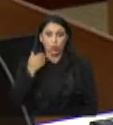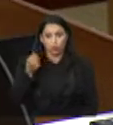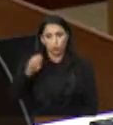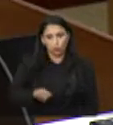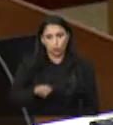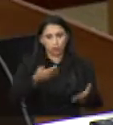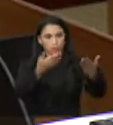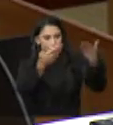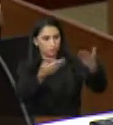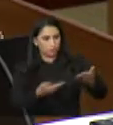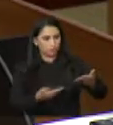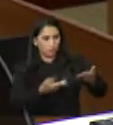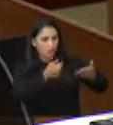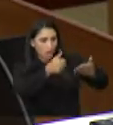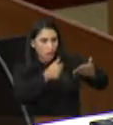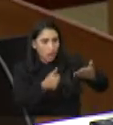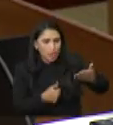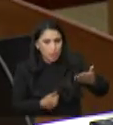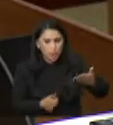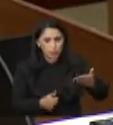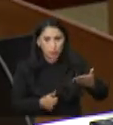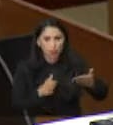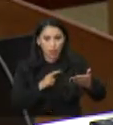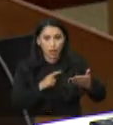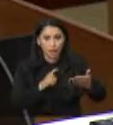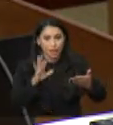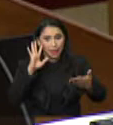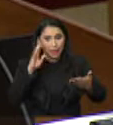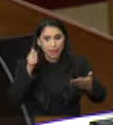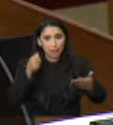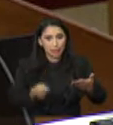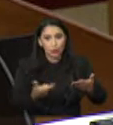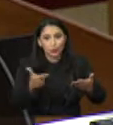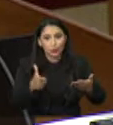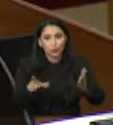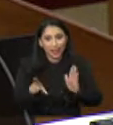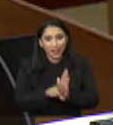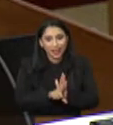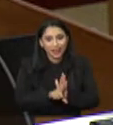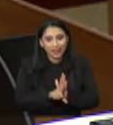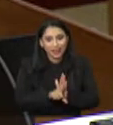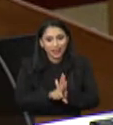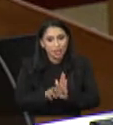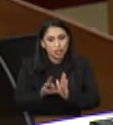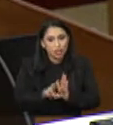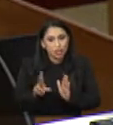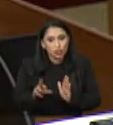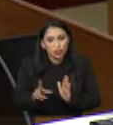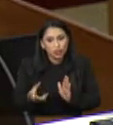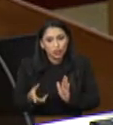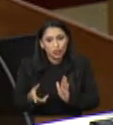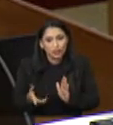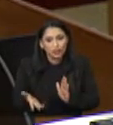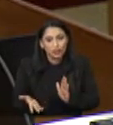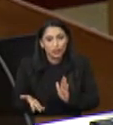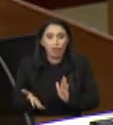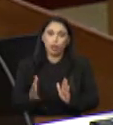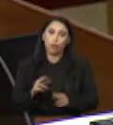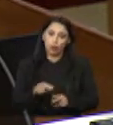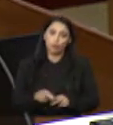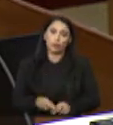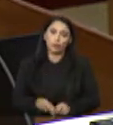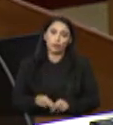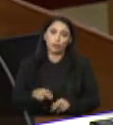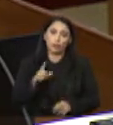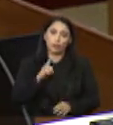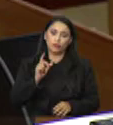podem ser aplicadas retroativamente e ele não tem mais a lei de prever o fato é atípico por isso que